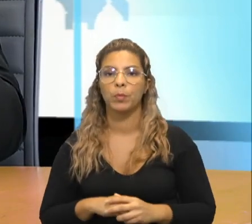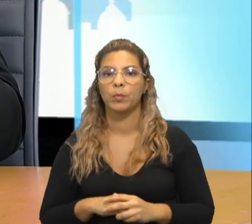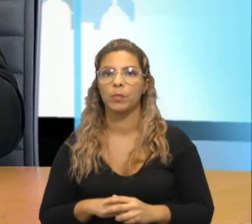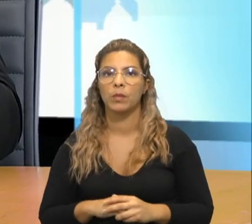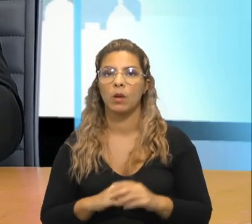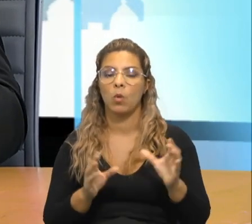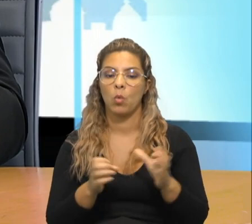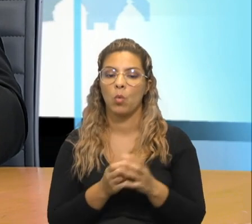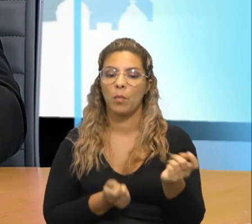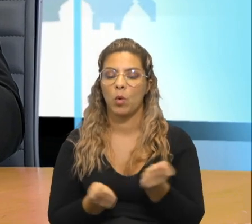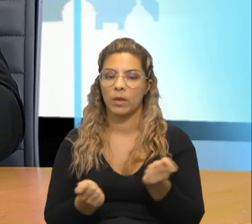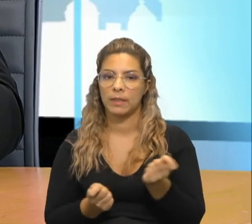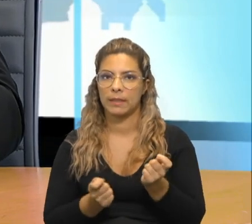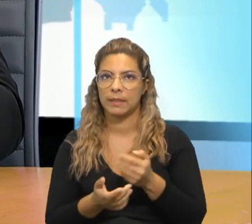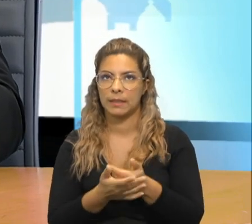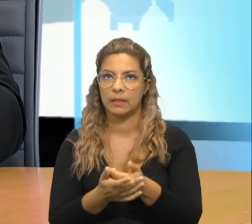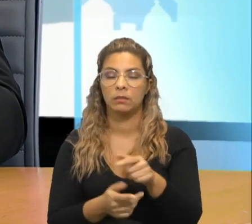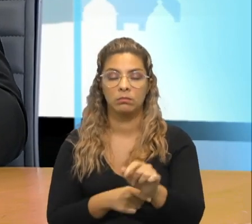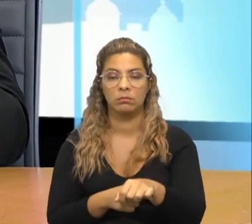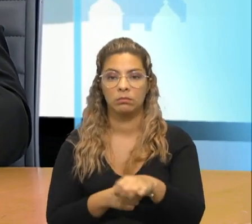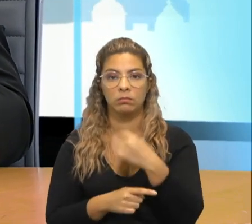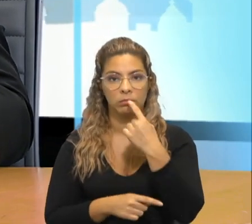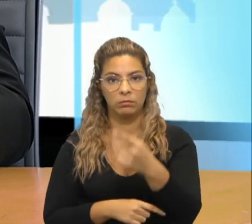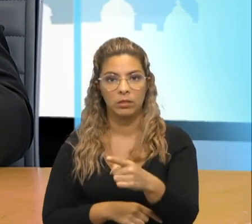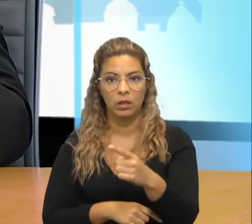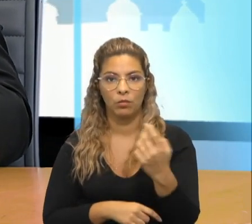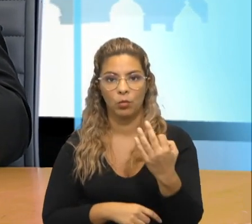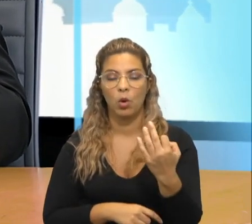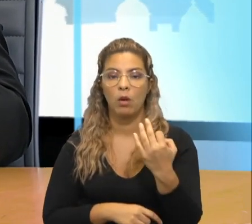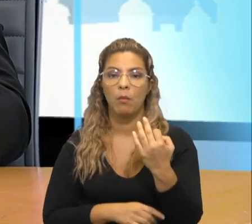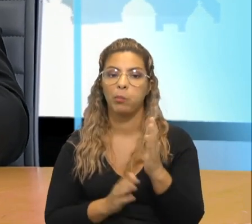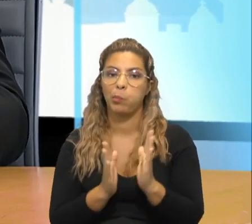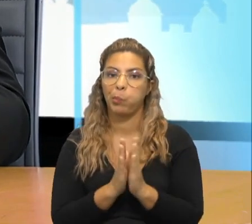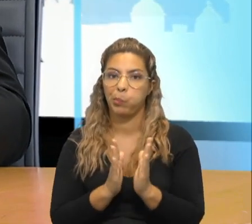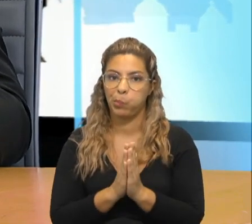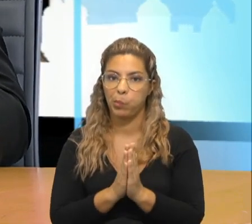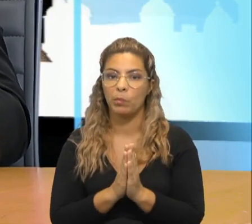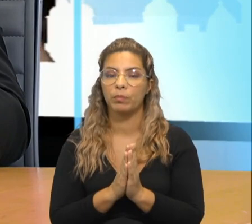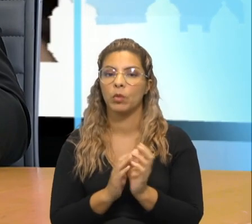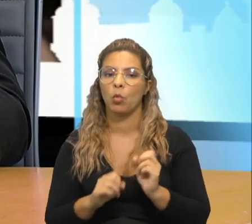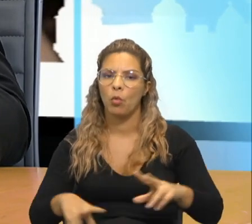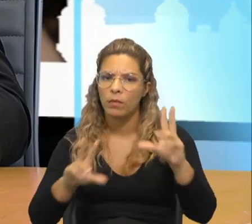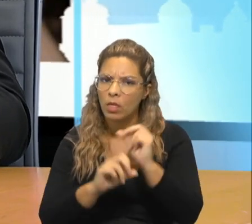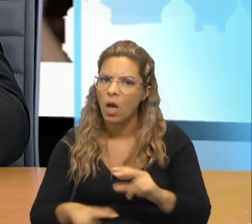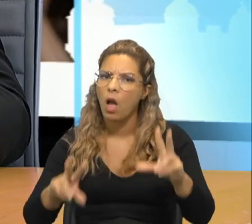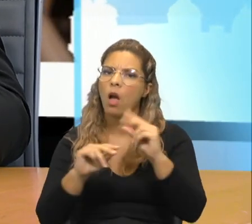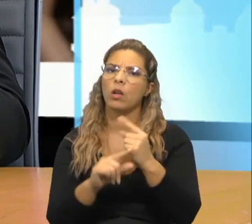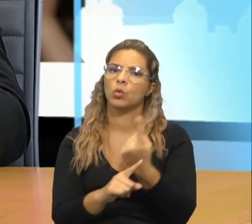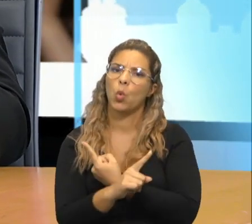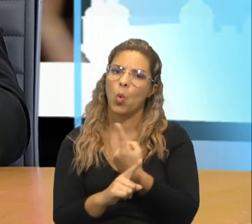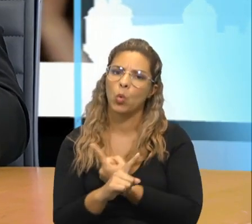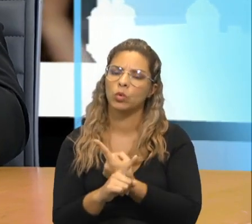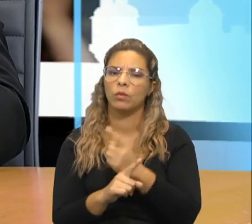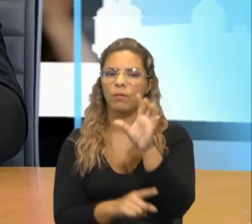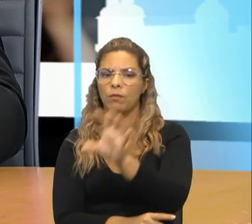Em termos organizativos. Isso significa que também, a nível apostólico, novidades, novos